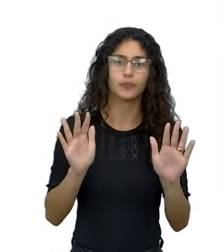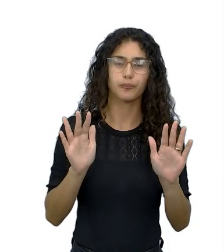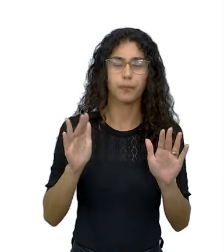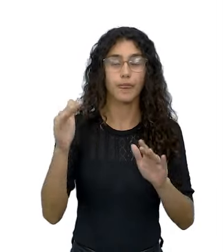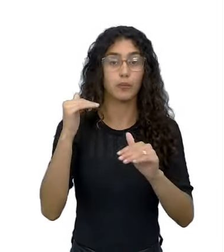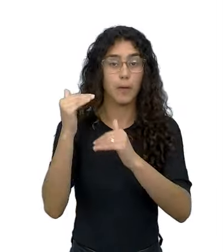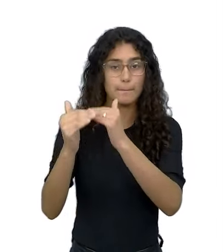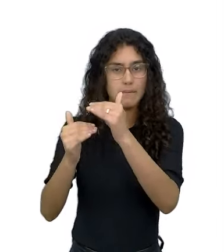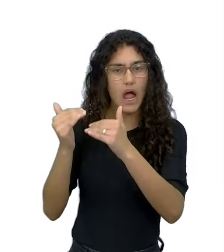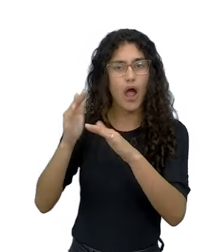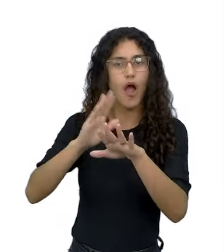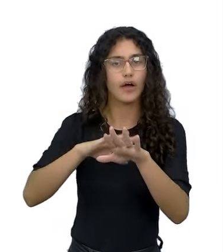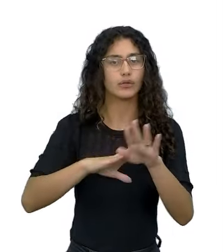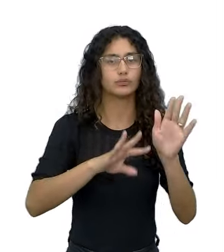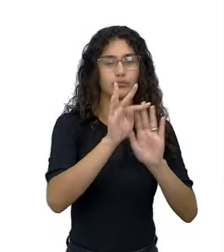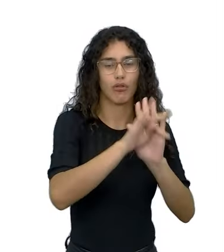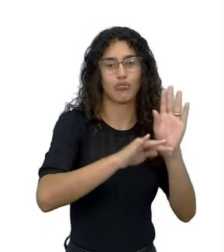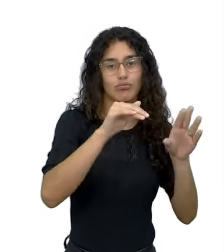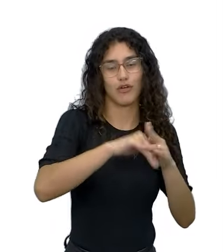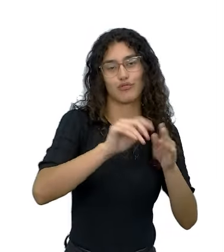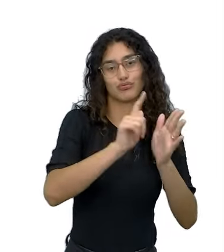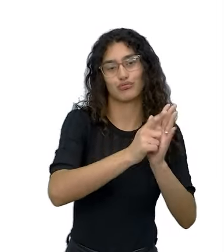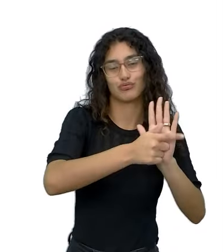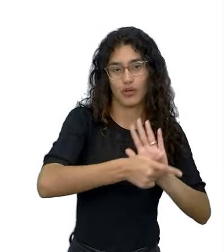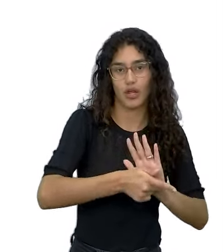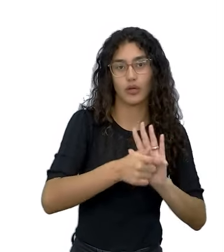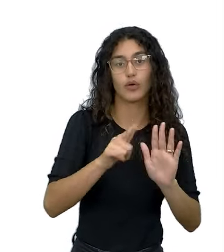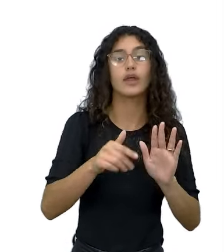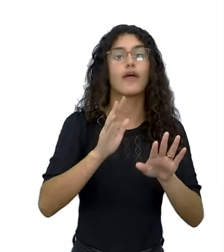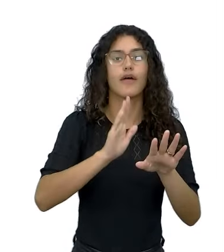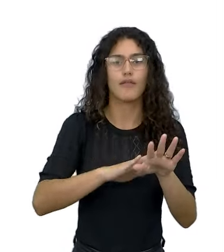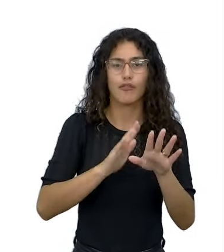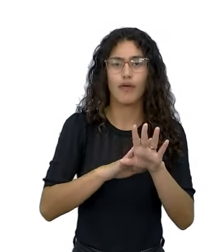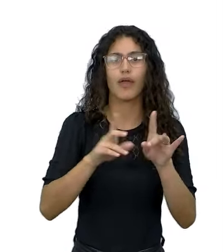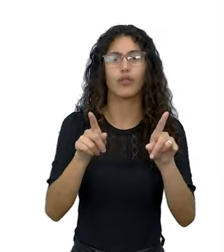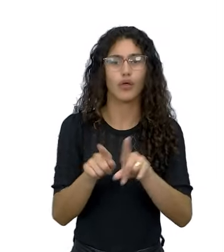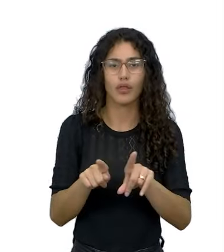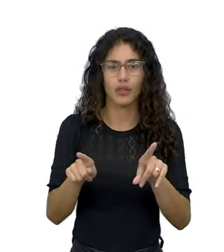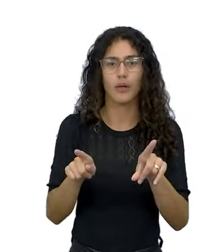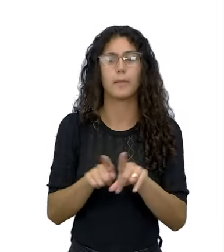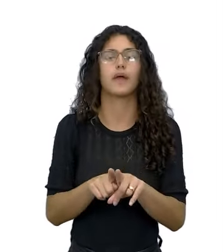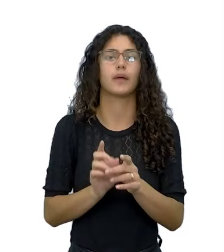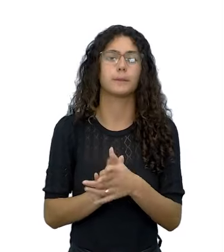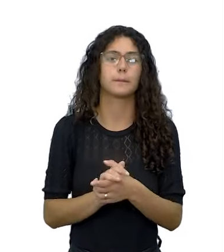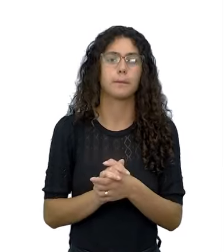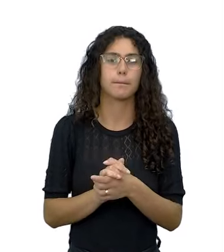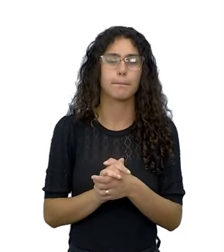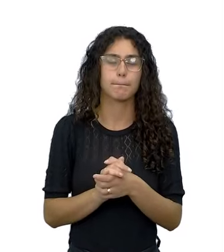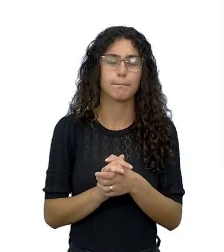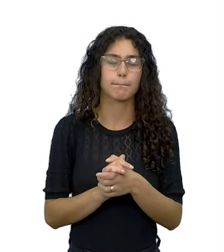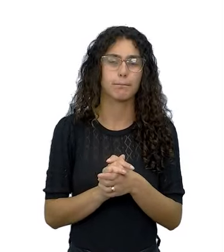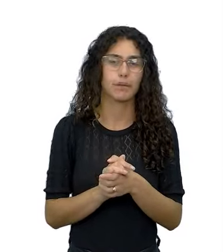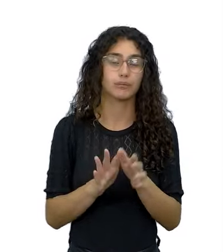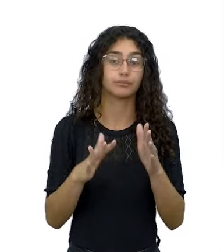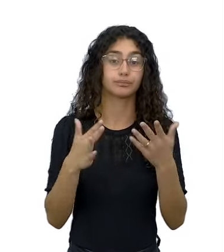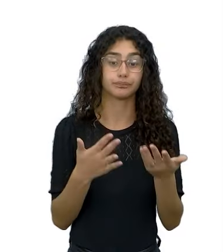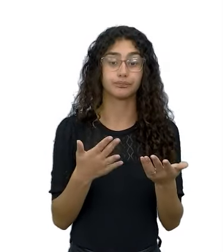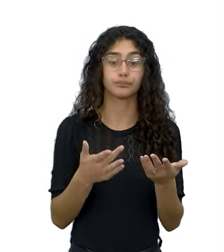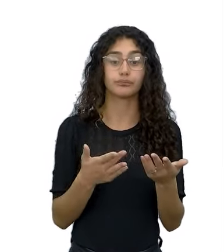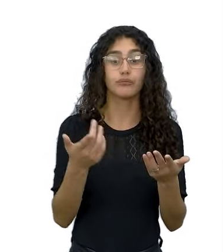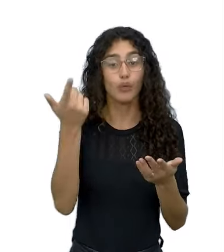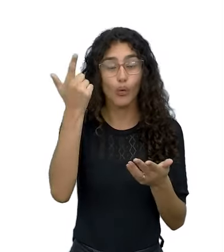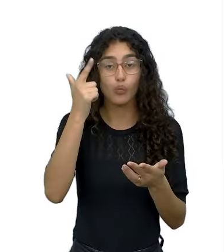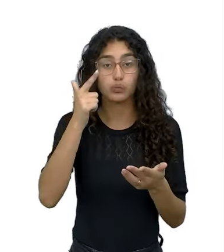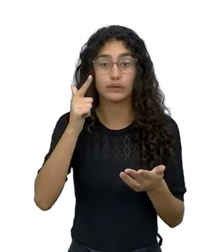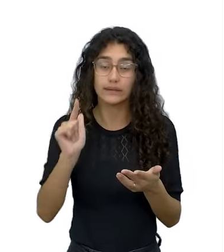construção textual, dentro do gênero, né, que é trabalhado, dentro da estrutura dessa construção. Então, para